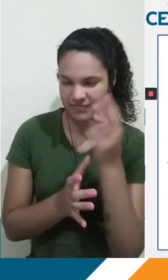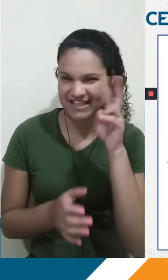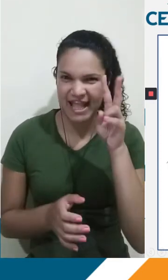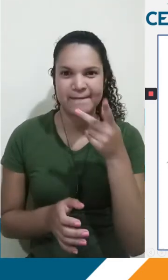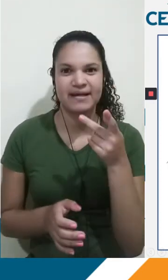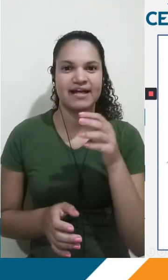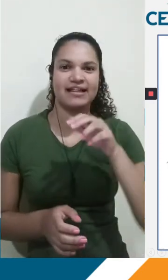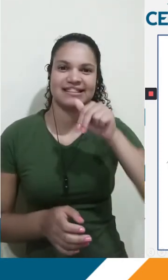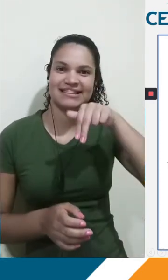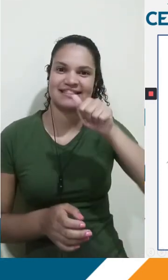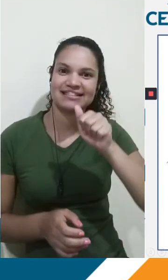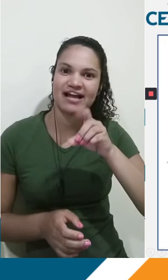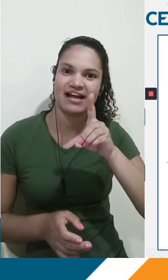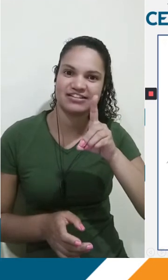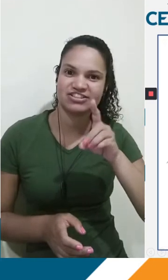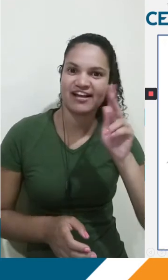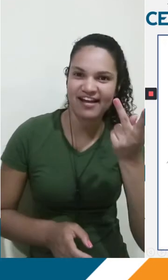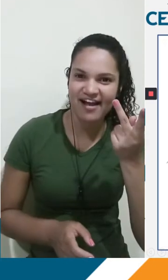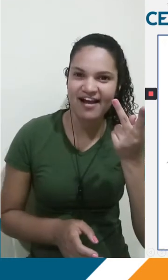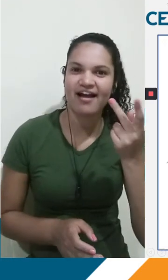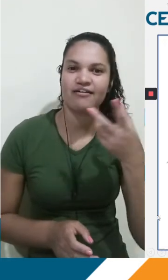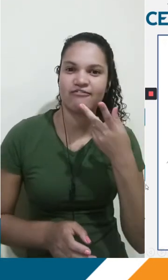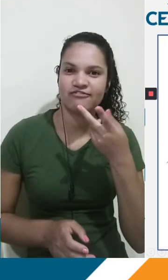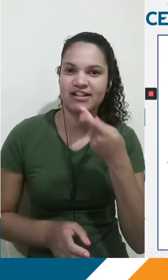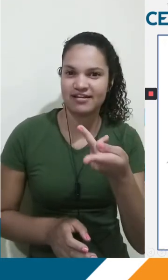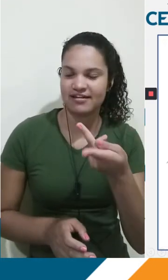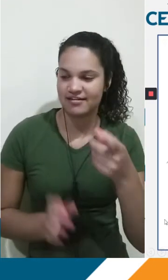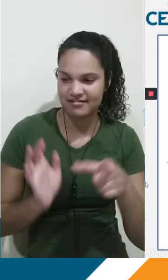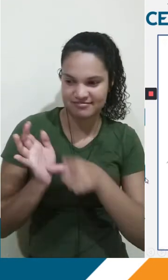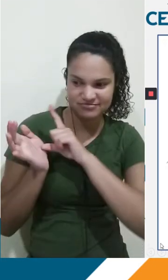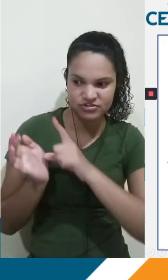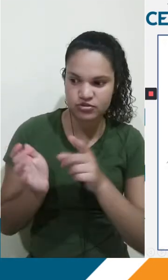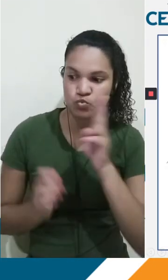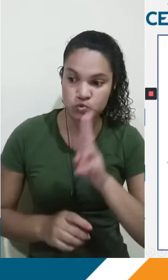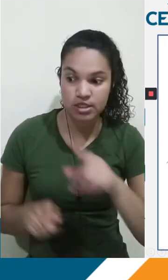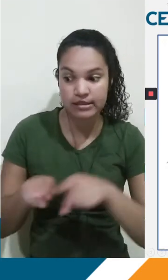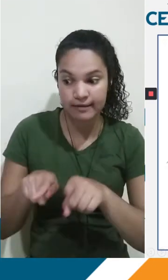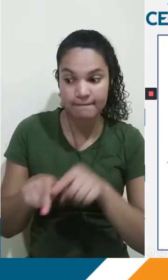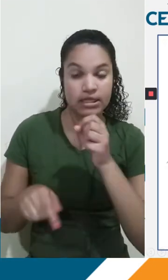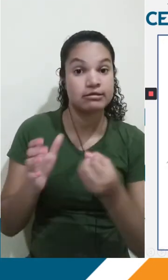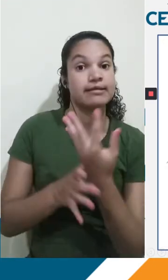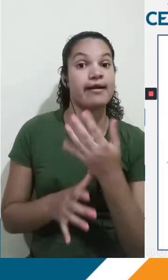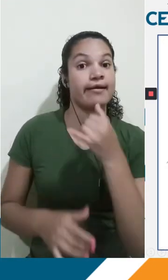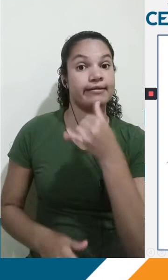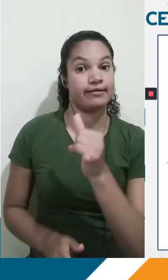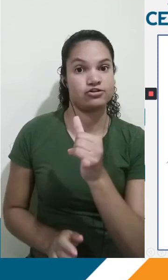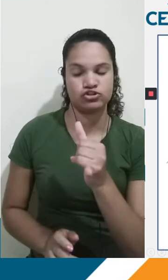Lembra do NADH sendo utilizado lá no slide anterior, sendo usado para a produção também de